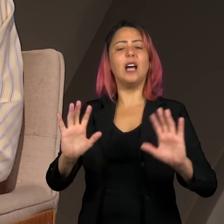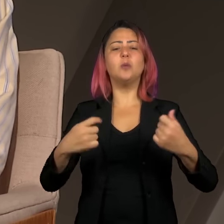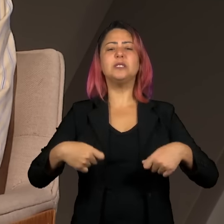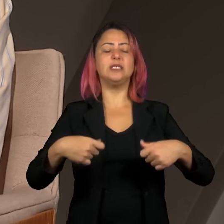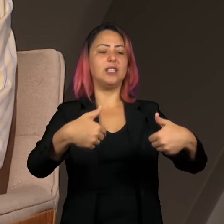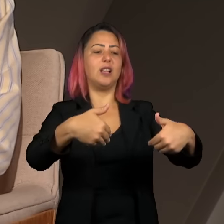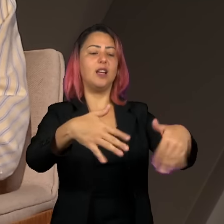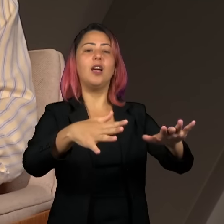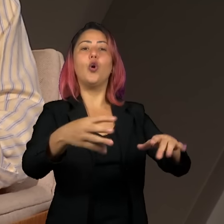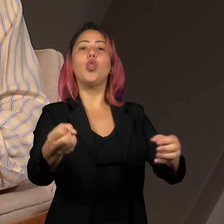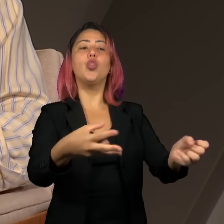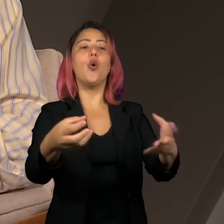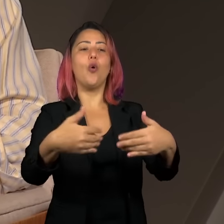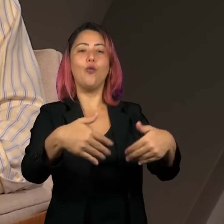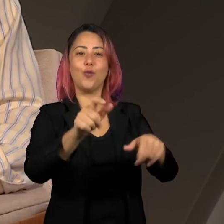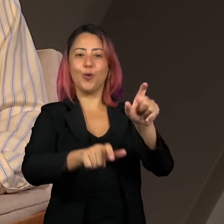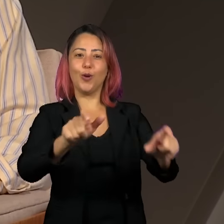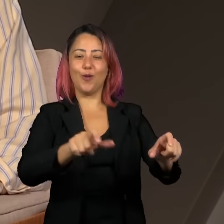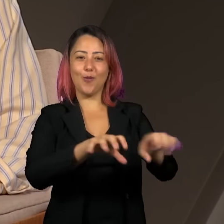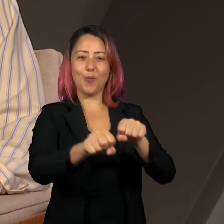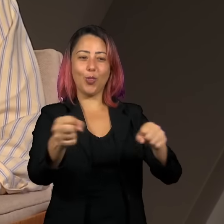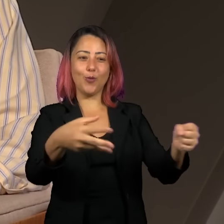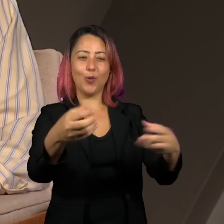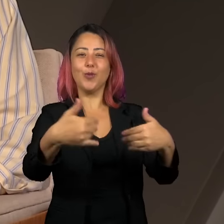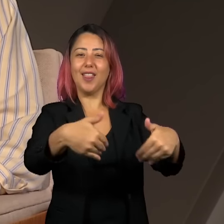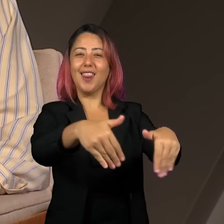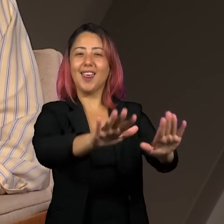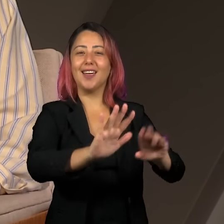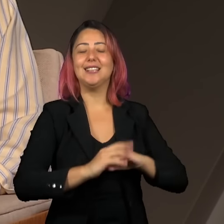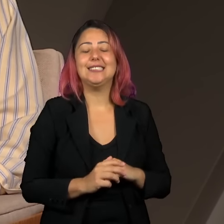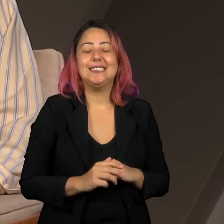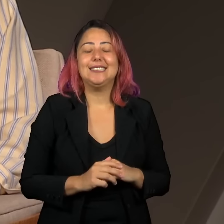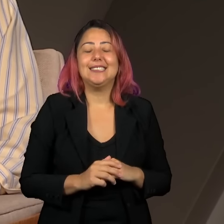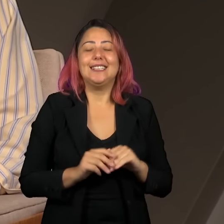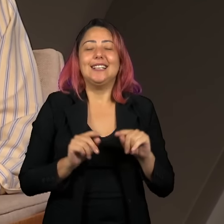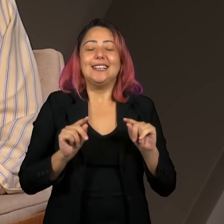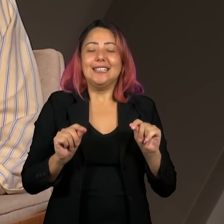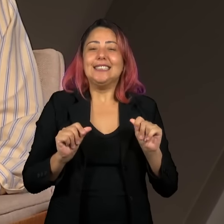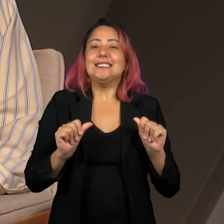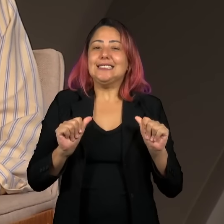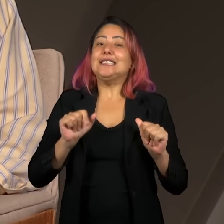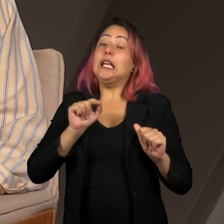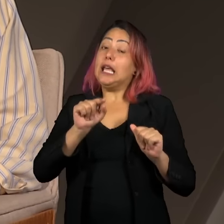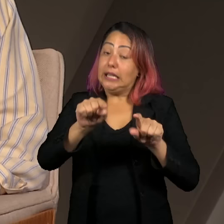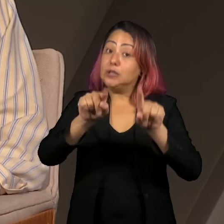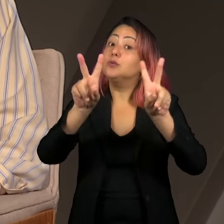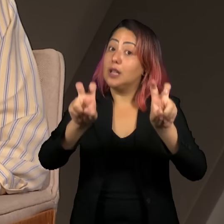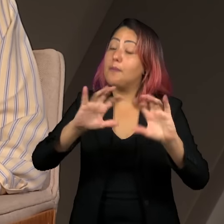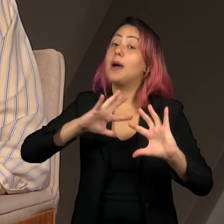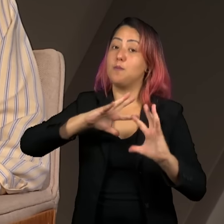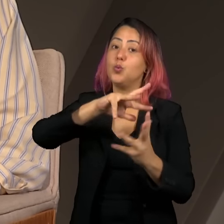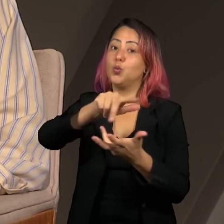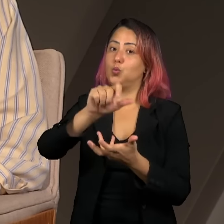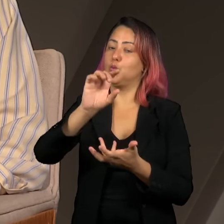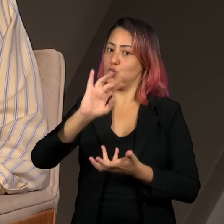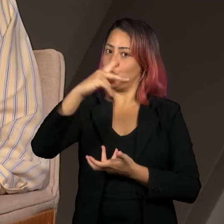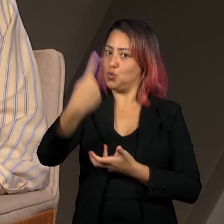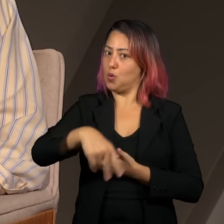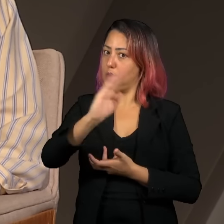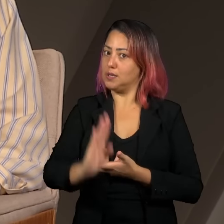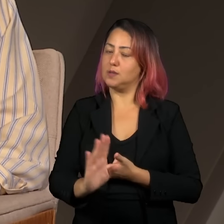um problema que eu acho que tá sendo assim Isso é conversa do mundo inteiro não é Brasil a